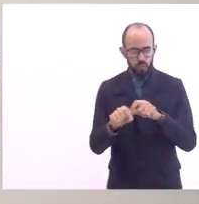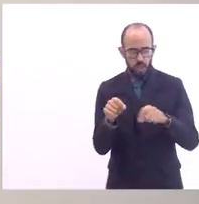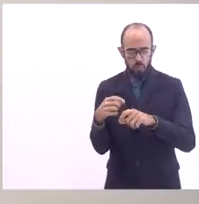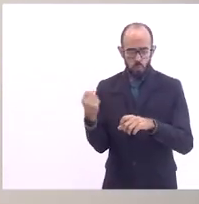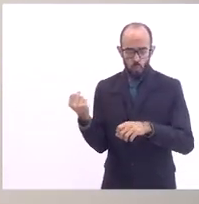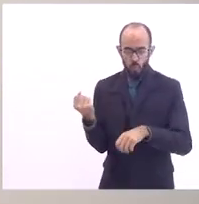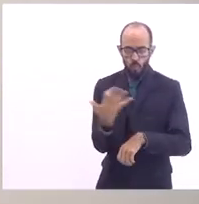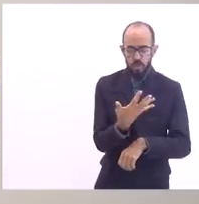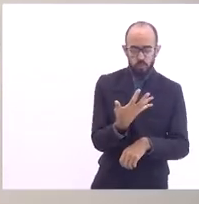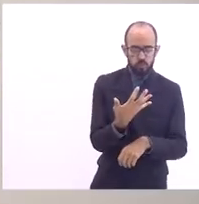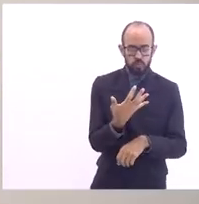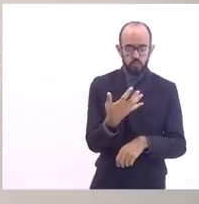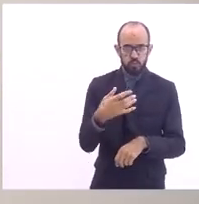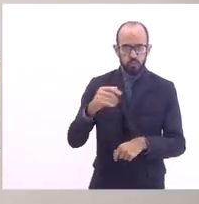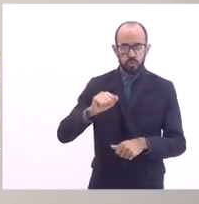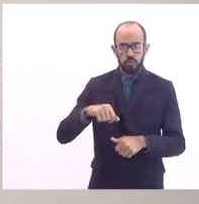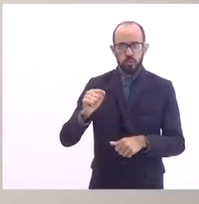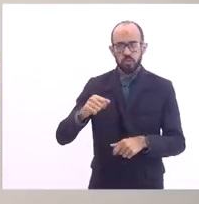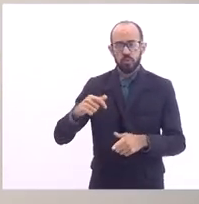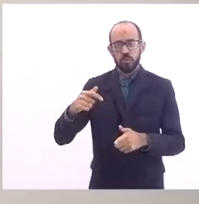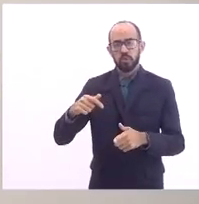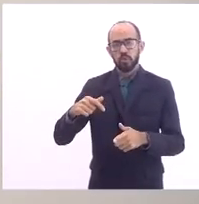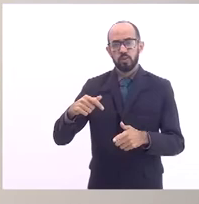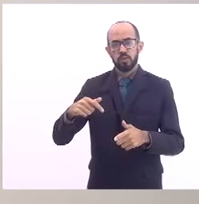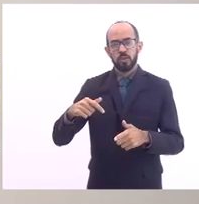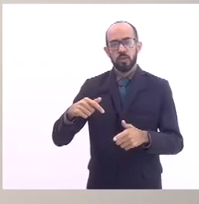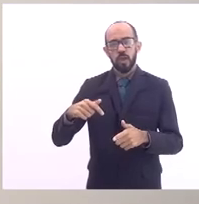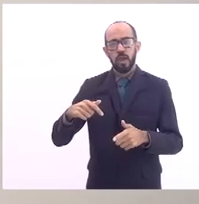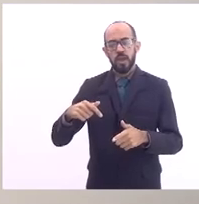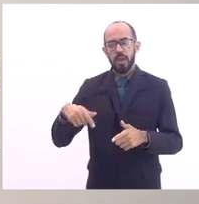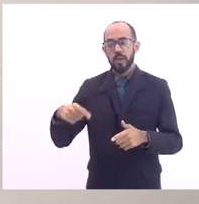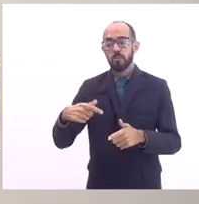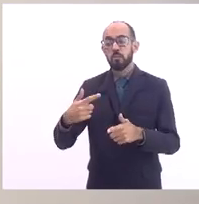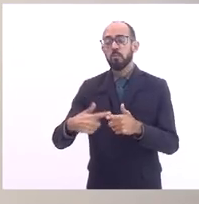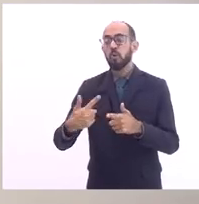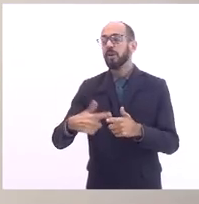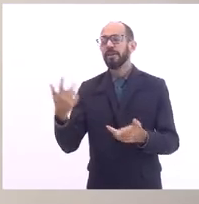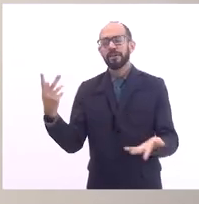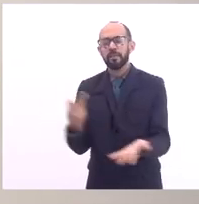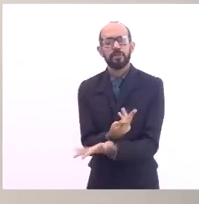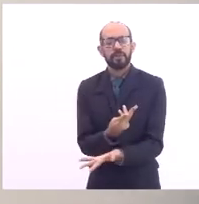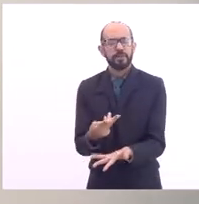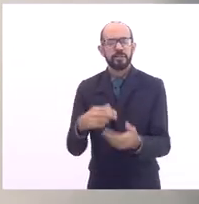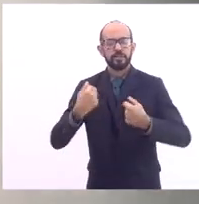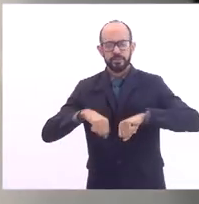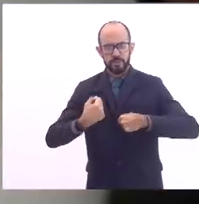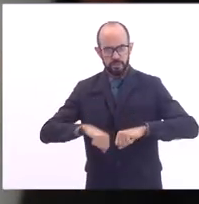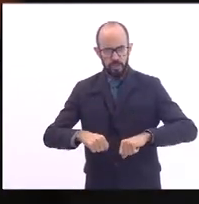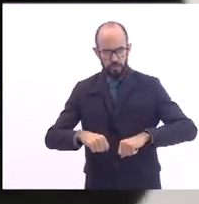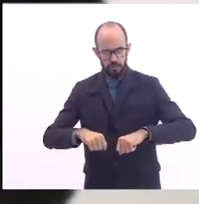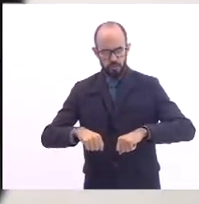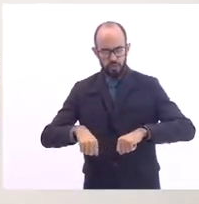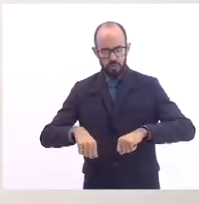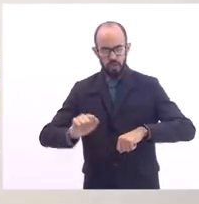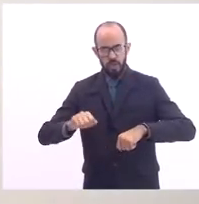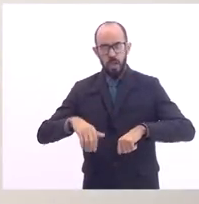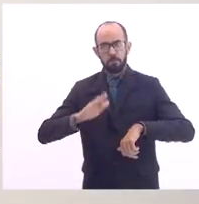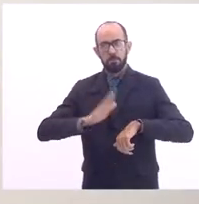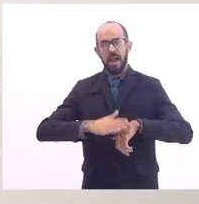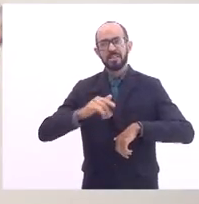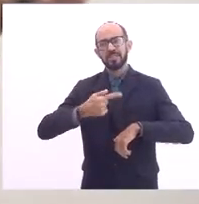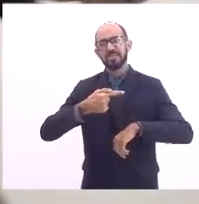quantitativo do porquê das demandas, né? Então, uma porcentagem muito alta, excede a